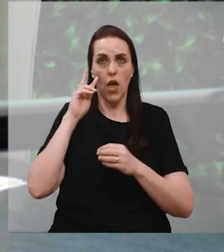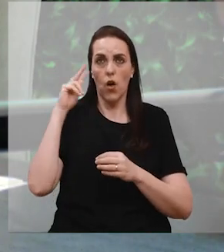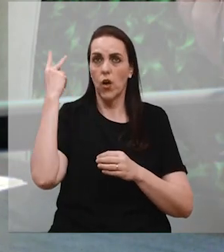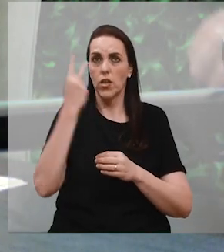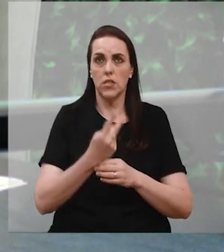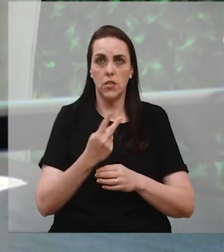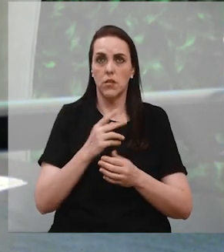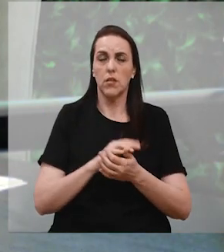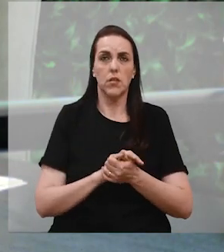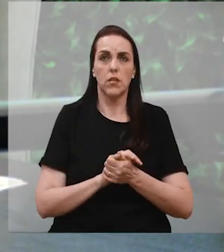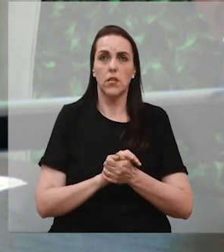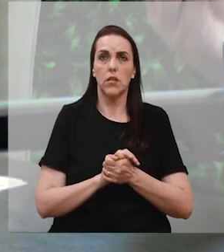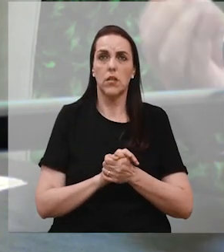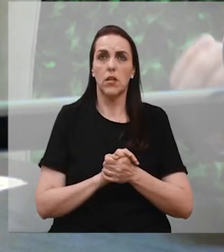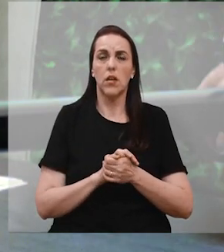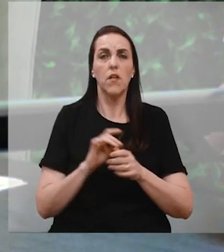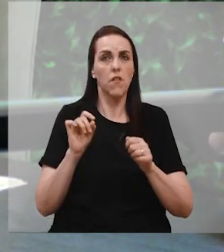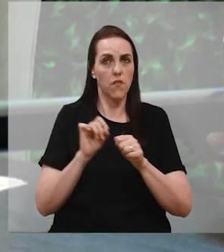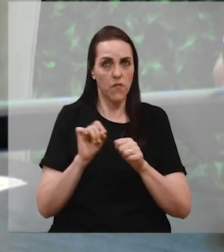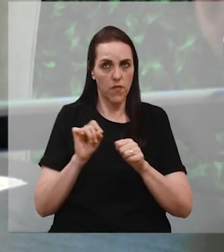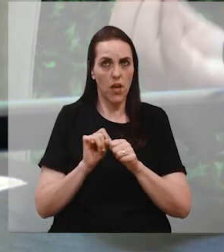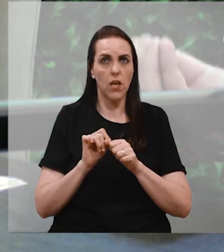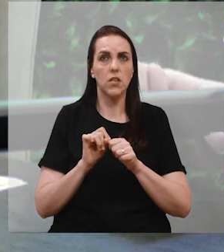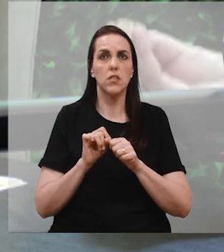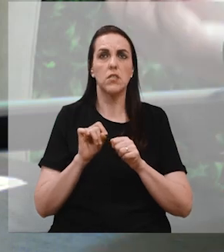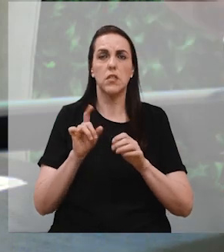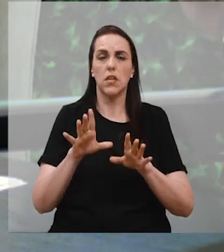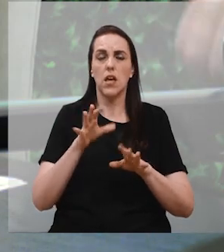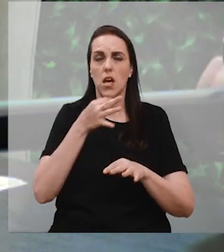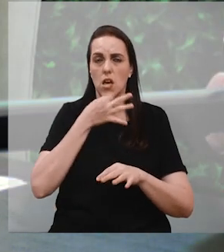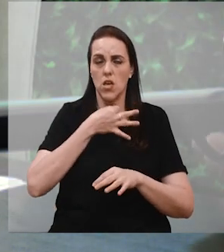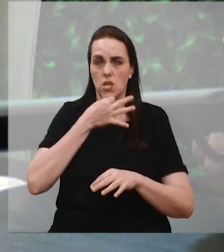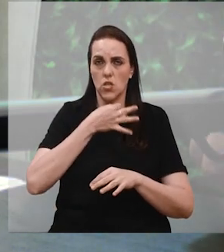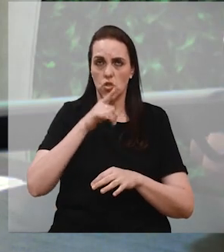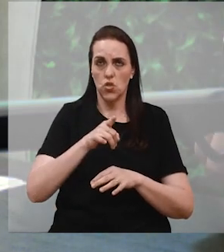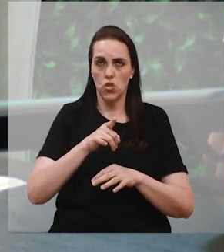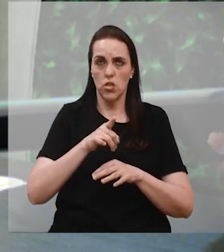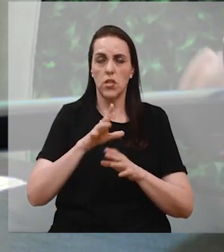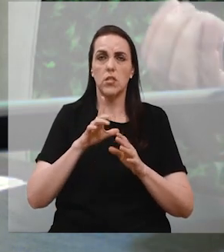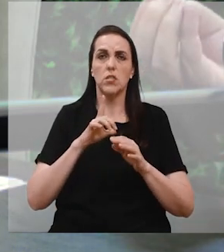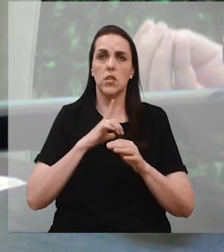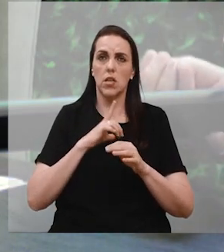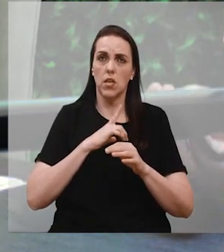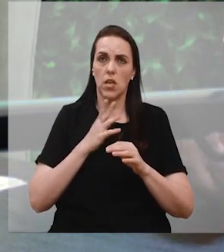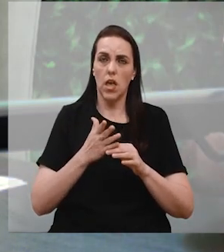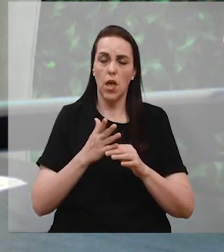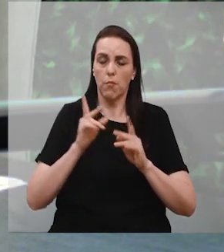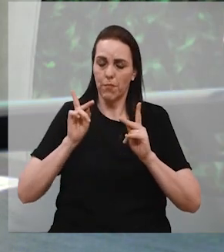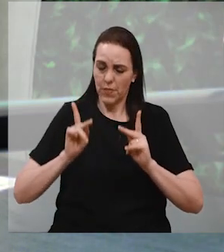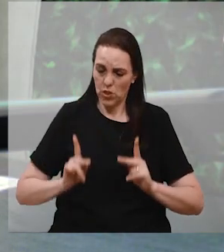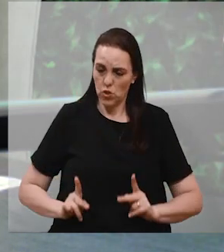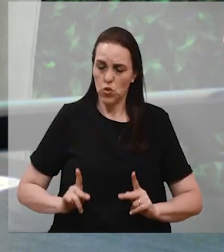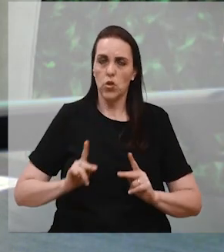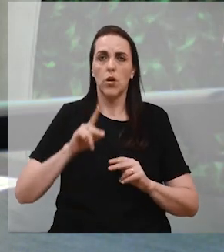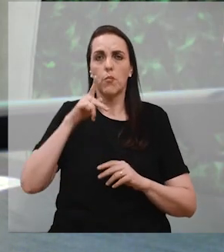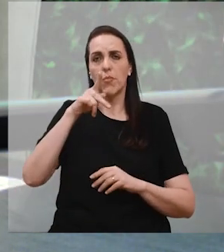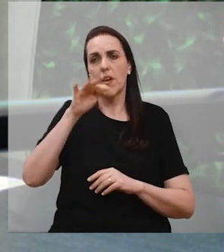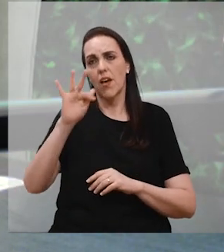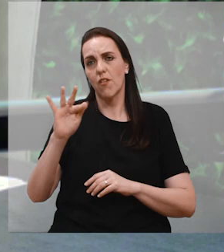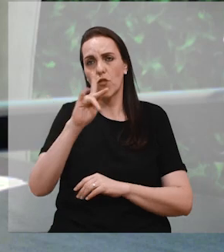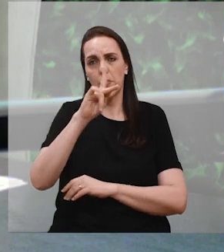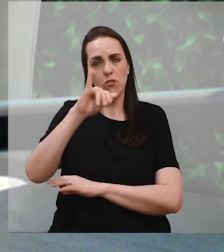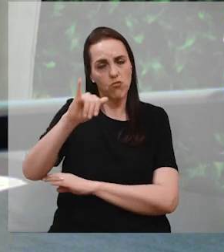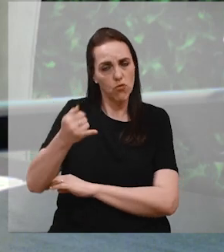é um reconhecimento para muitas pessoas que fazem e fizeram Caxias do Sul, sejam entidades ou pessoas físicas